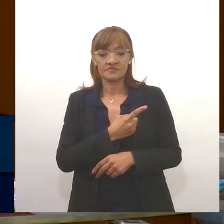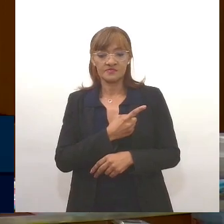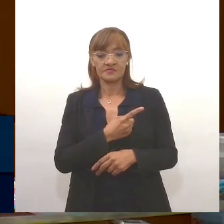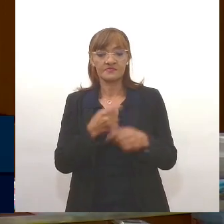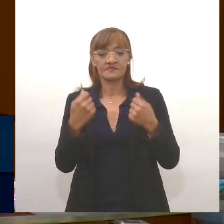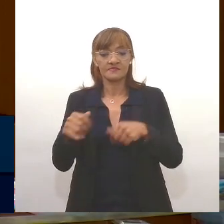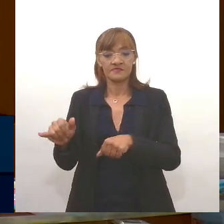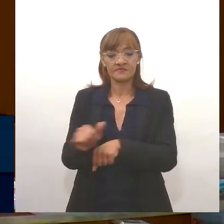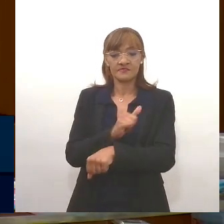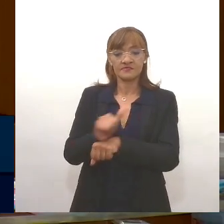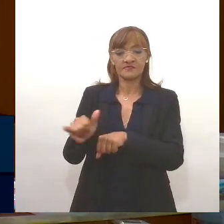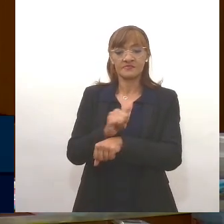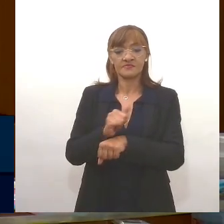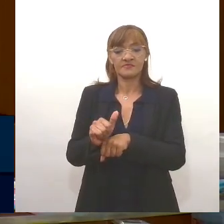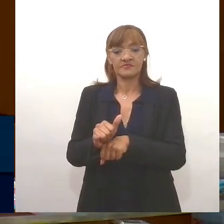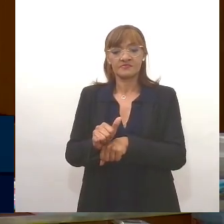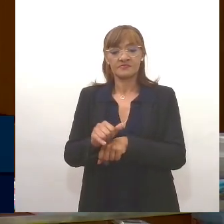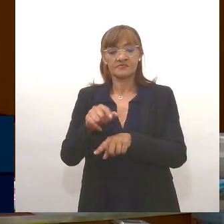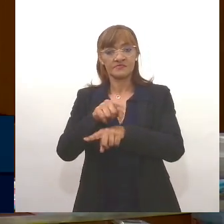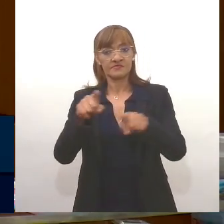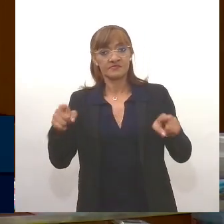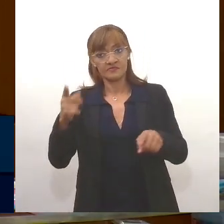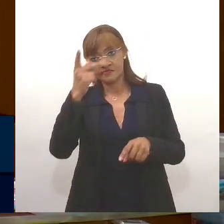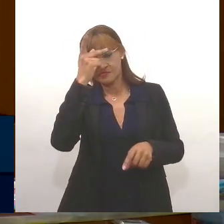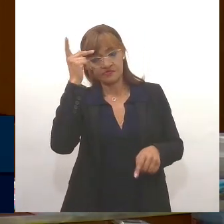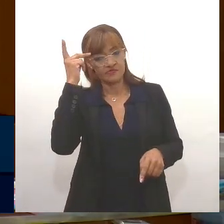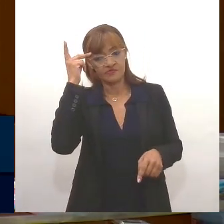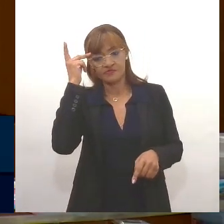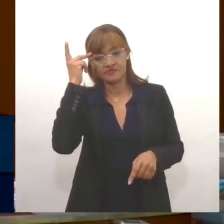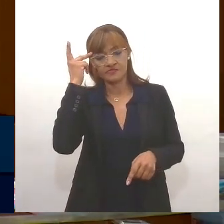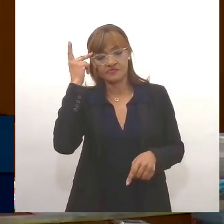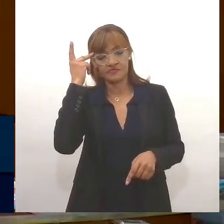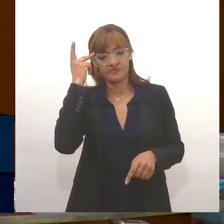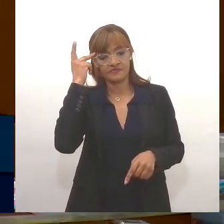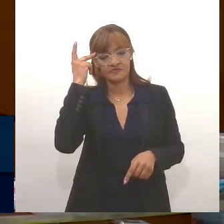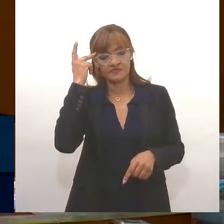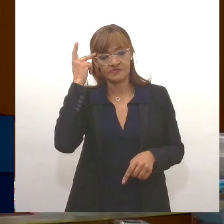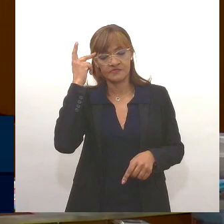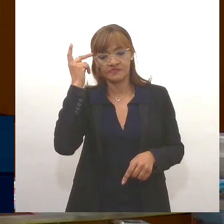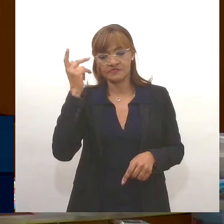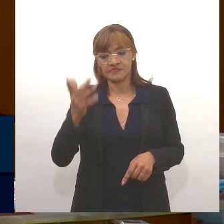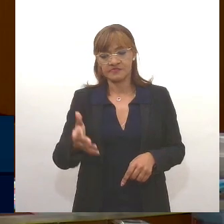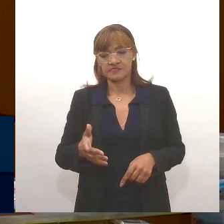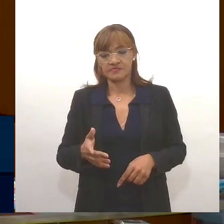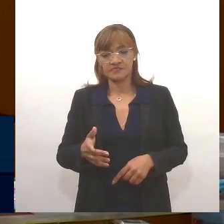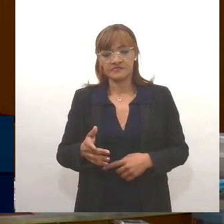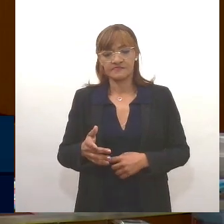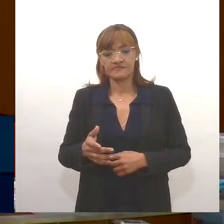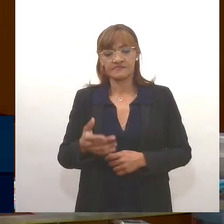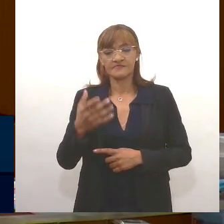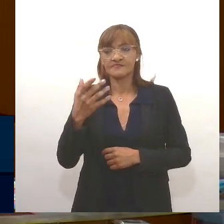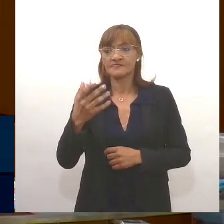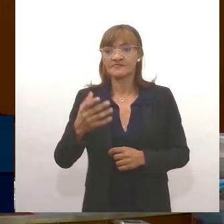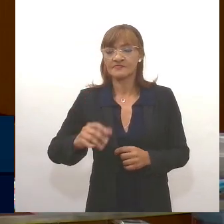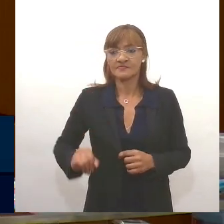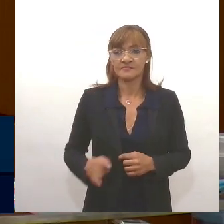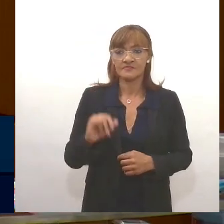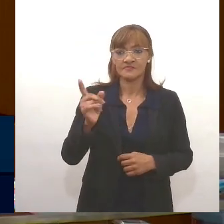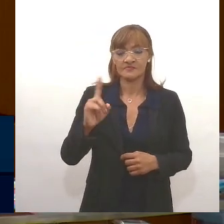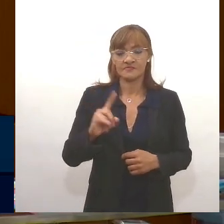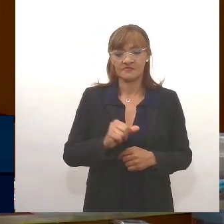que essas pessoas não eh tenham proveito né de toda essa repercussão